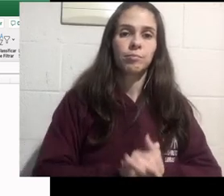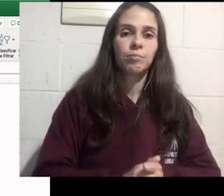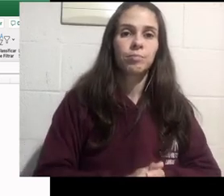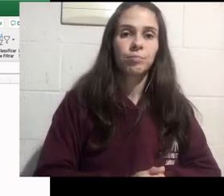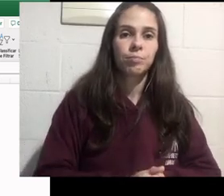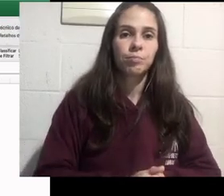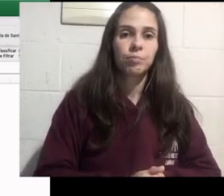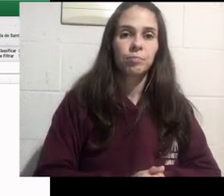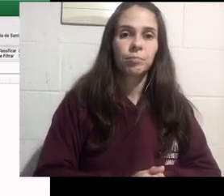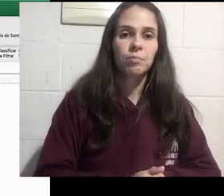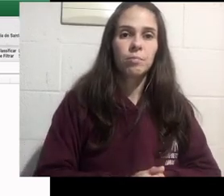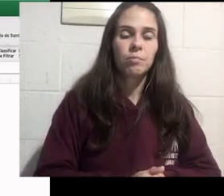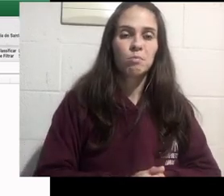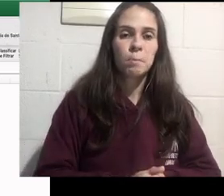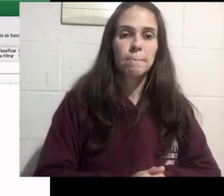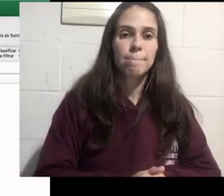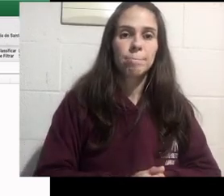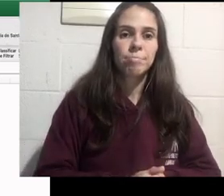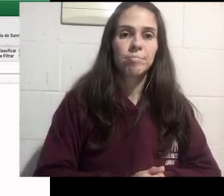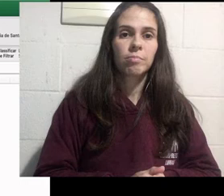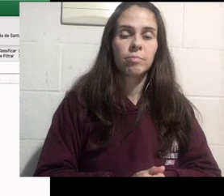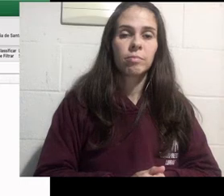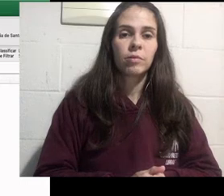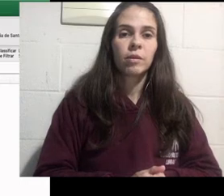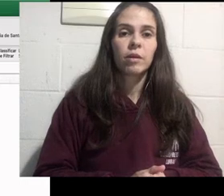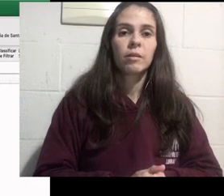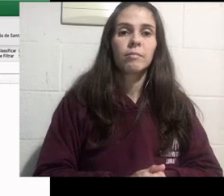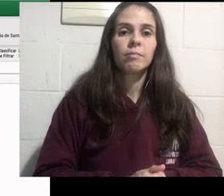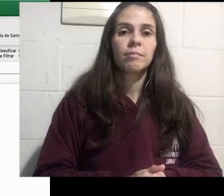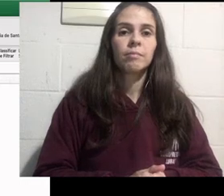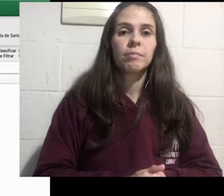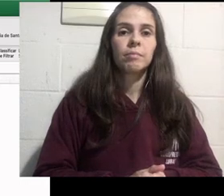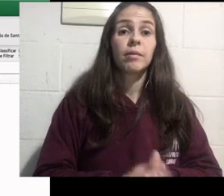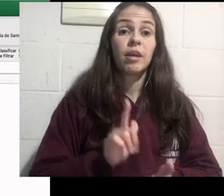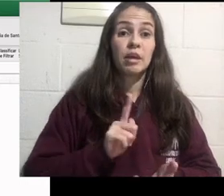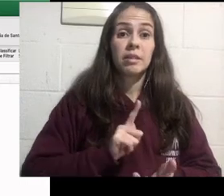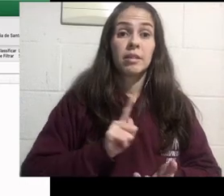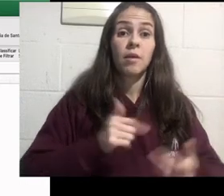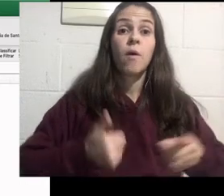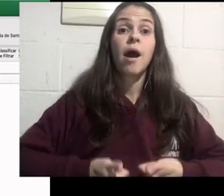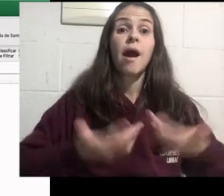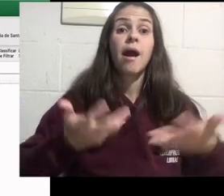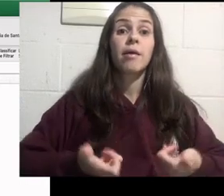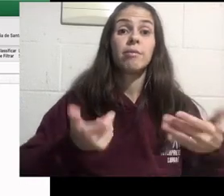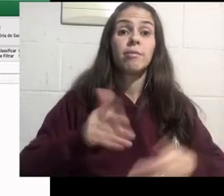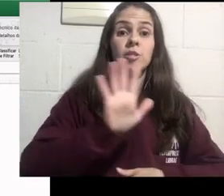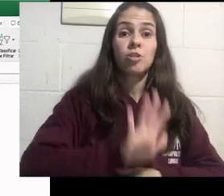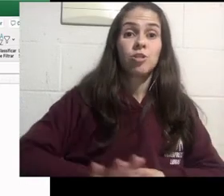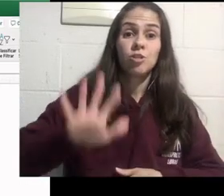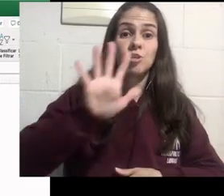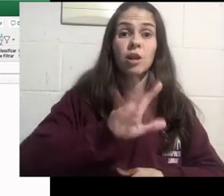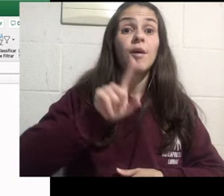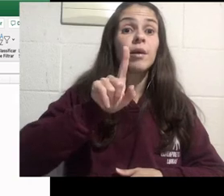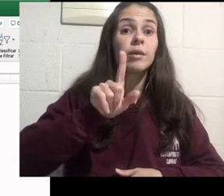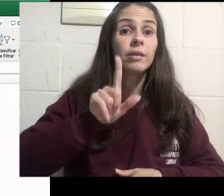em vermelho para ser preenchido. E daí eu vou ter o gasto total, que vai ser, então, o produto